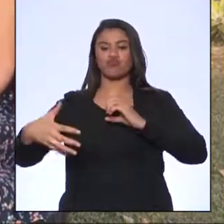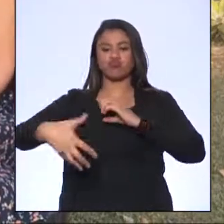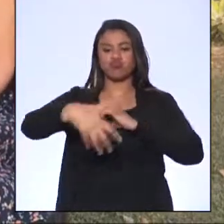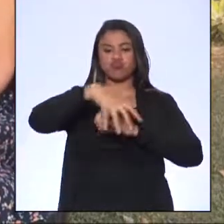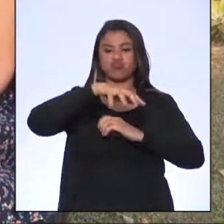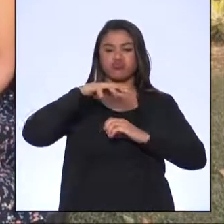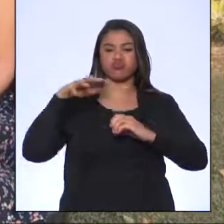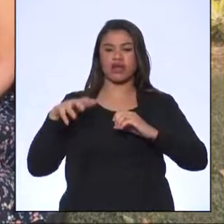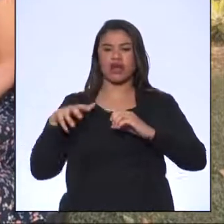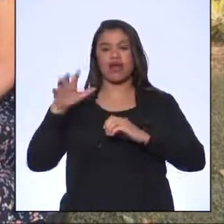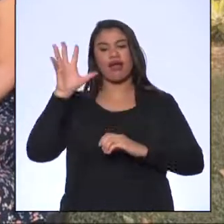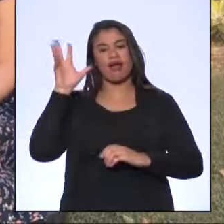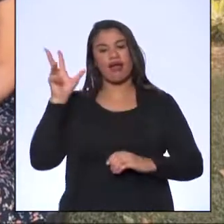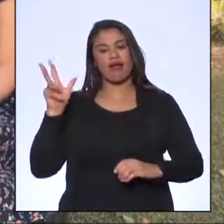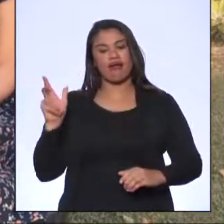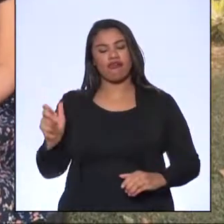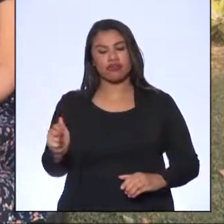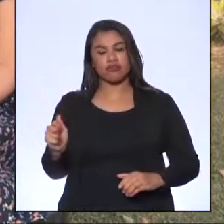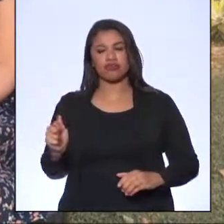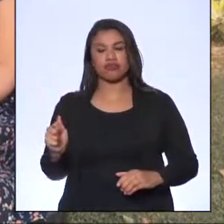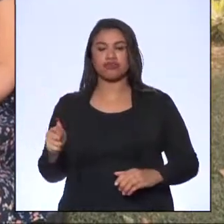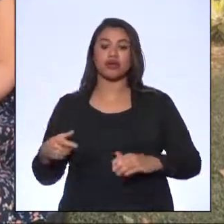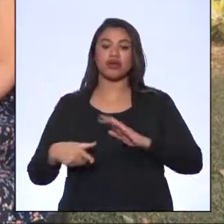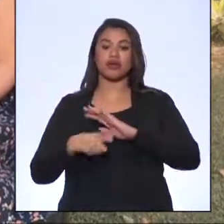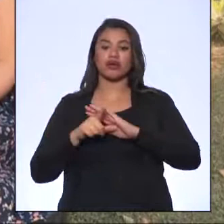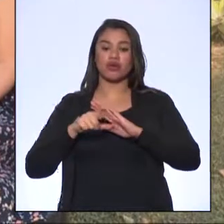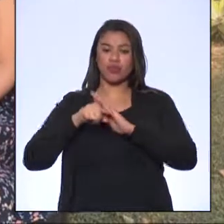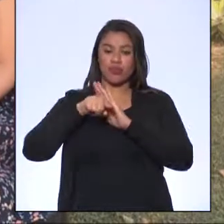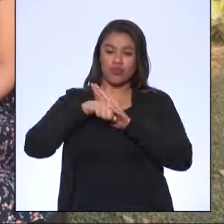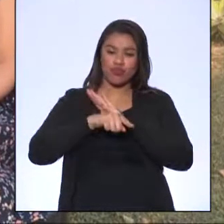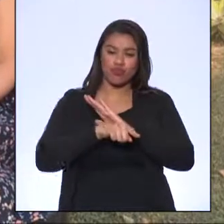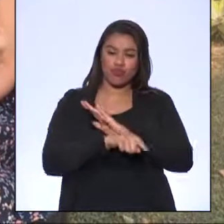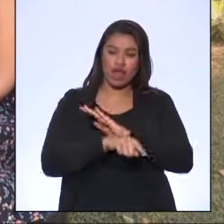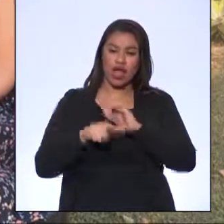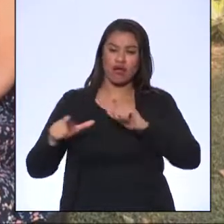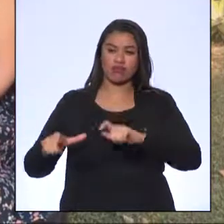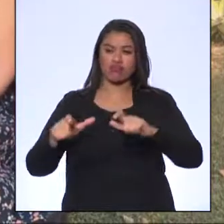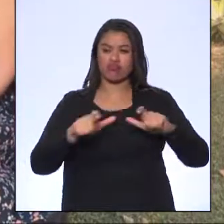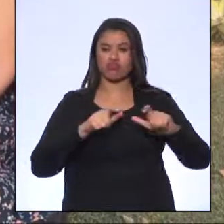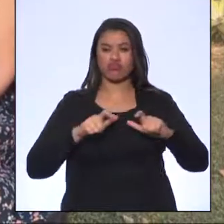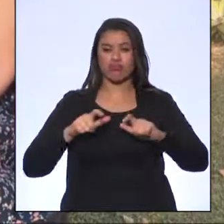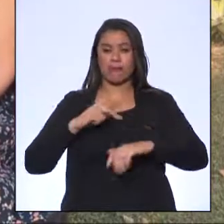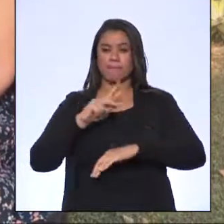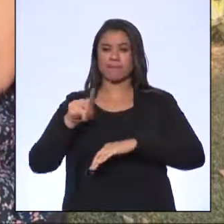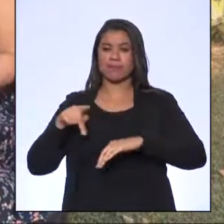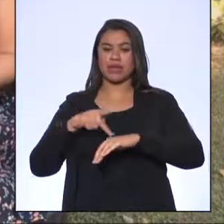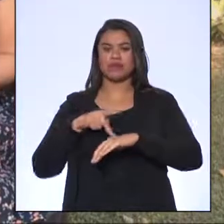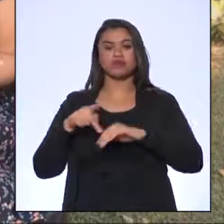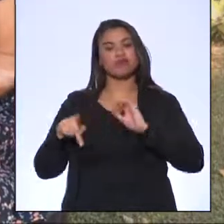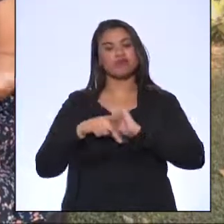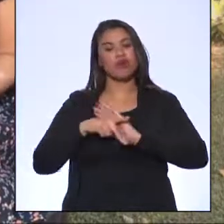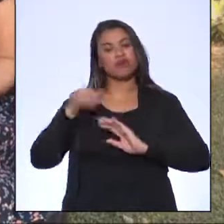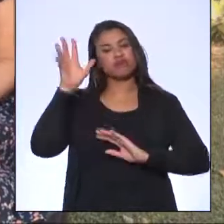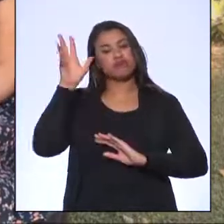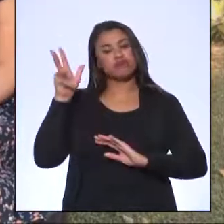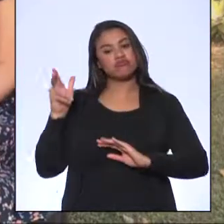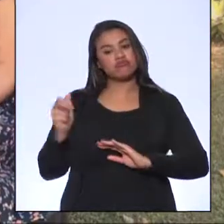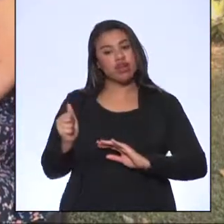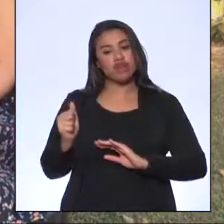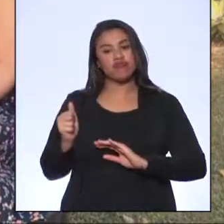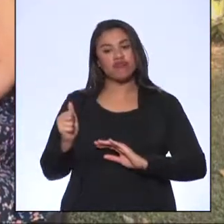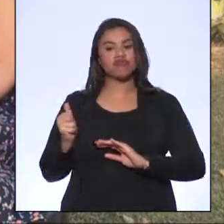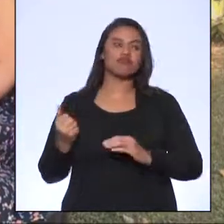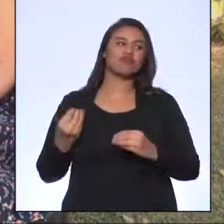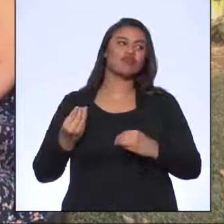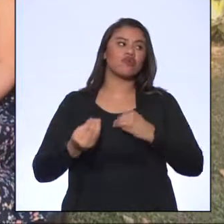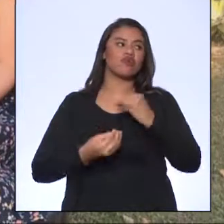os seus conhecimentos, vale a pena tentar identificar a localização de alguns países africanos, como aqueles mais relacionados